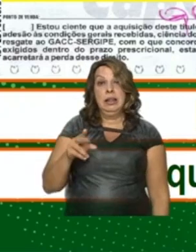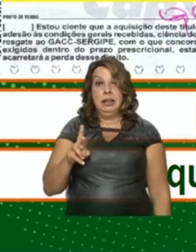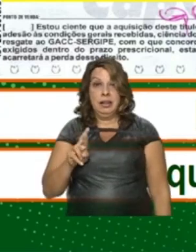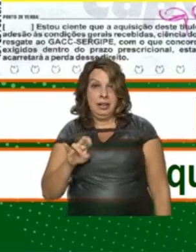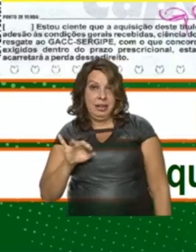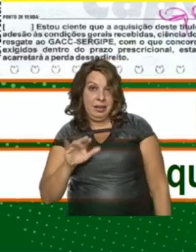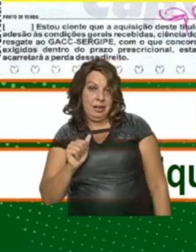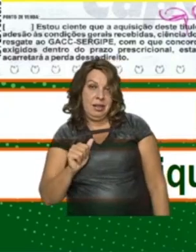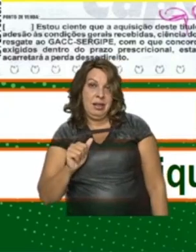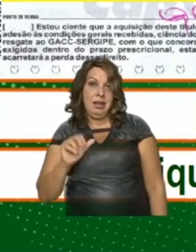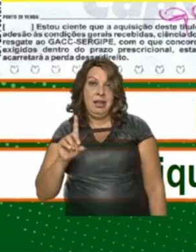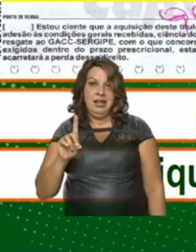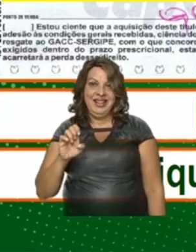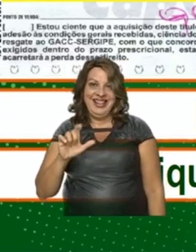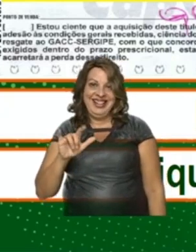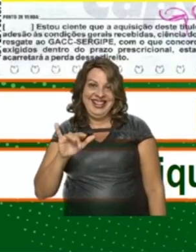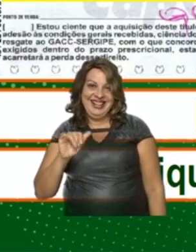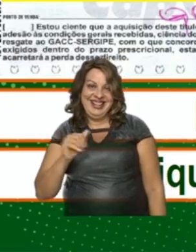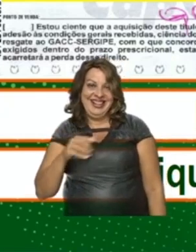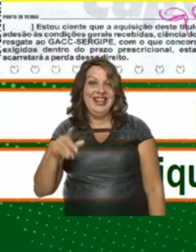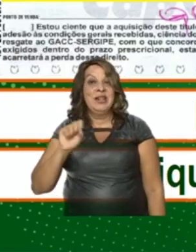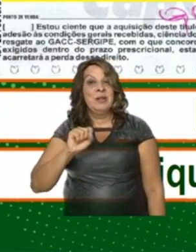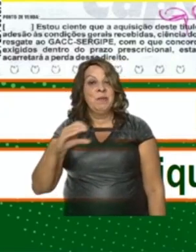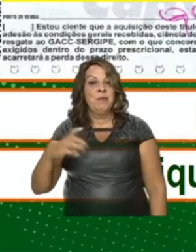quente da regional Siqueira Campos. Olha aqui,